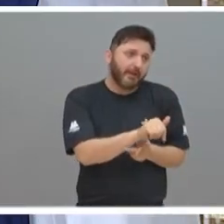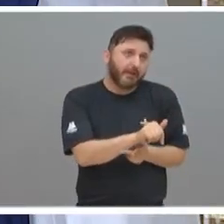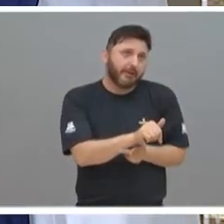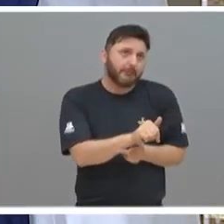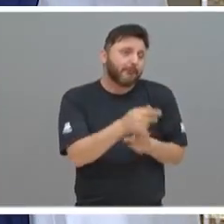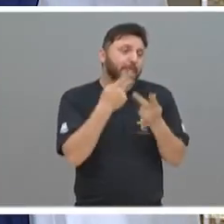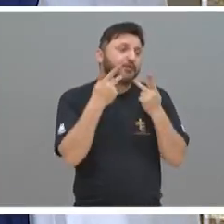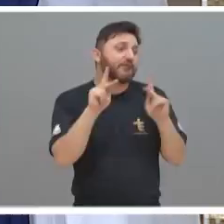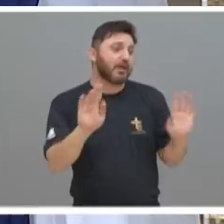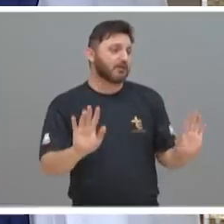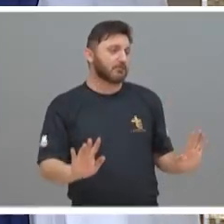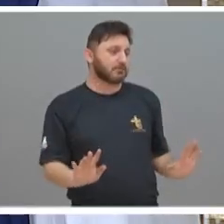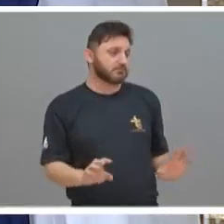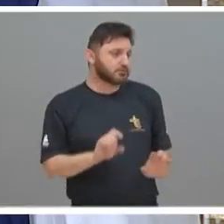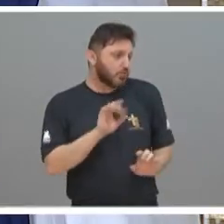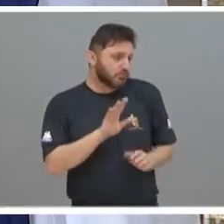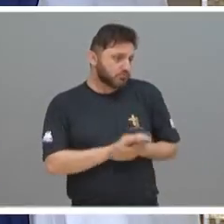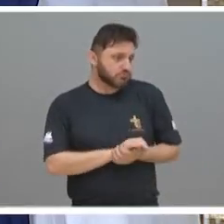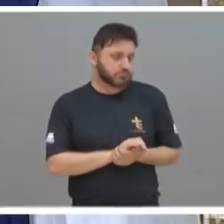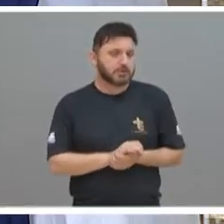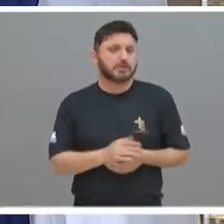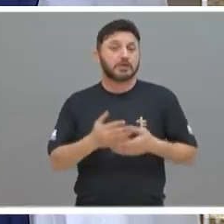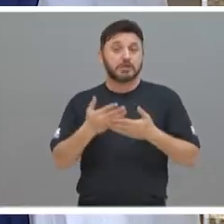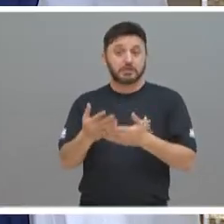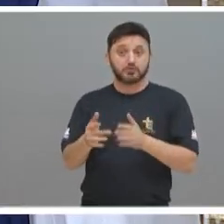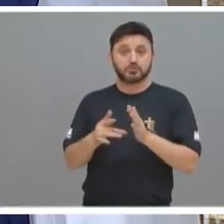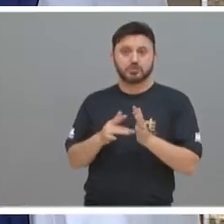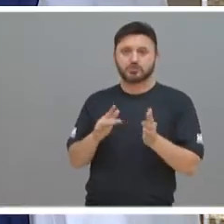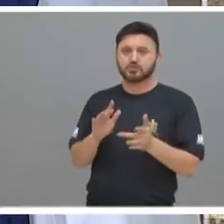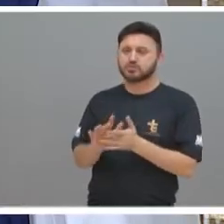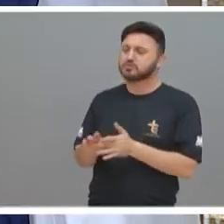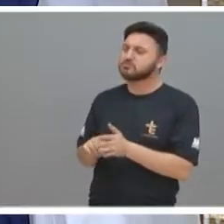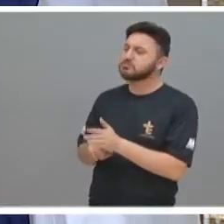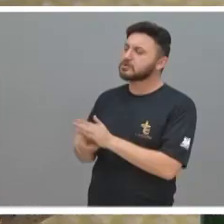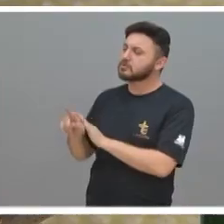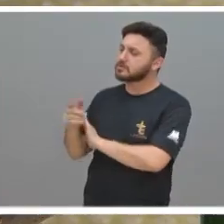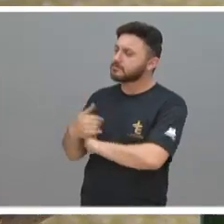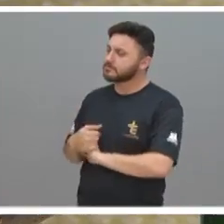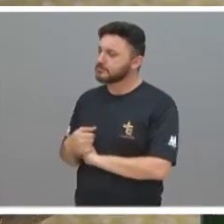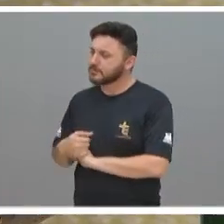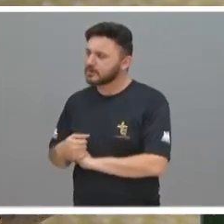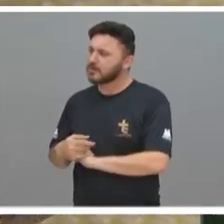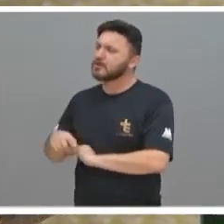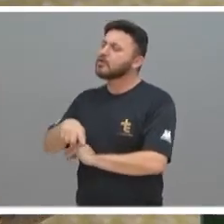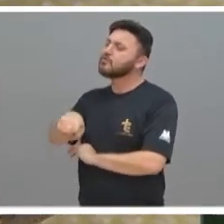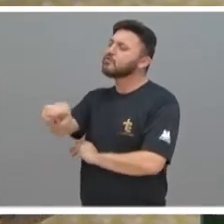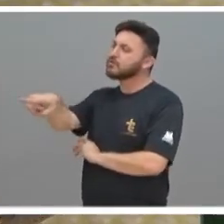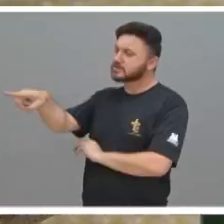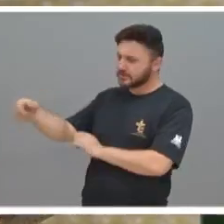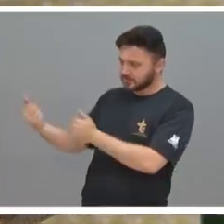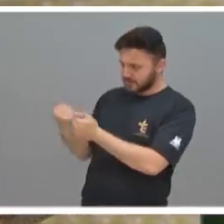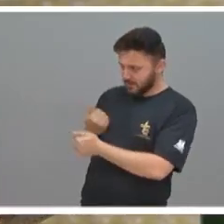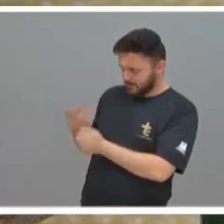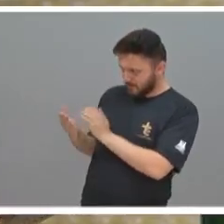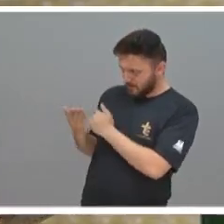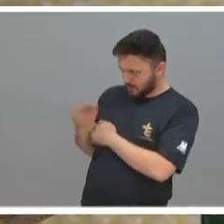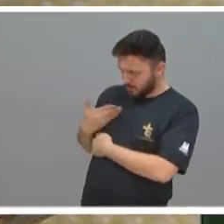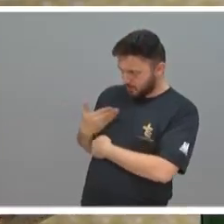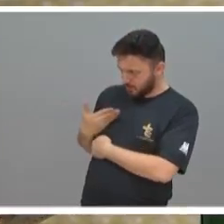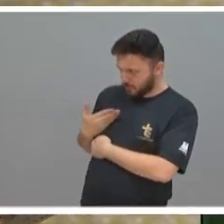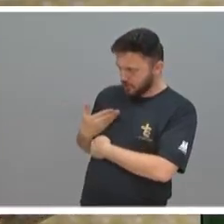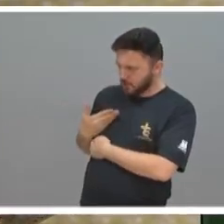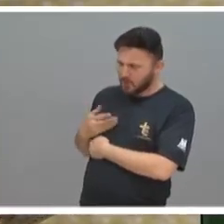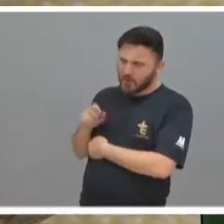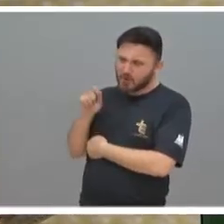dos profetas. Então ele perguntou, e vós,